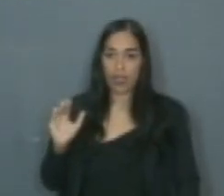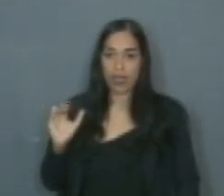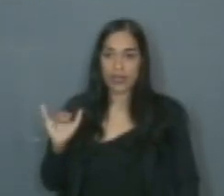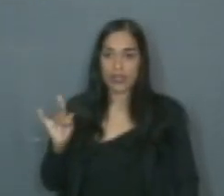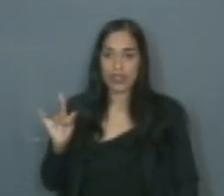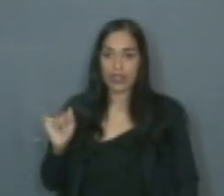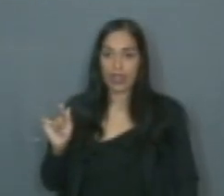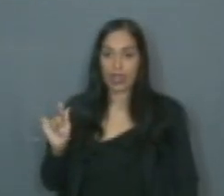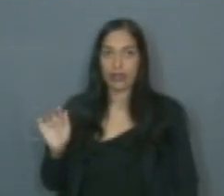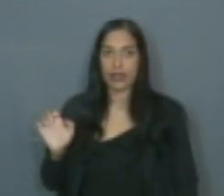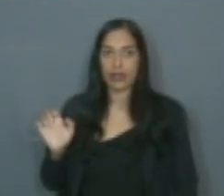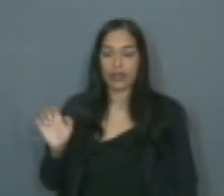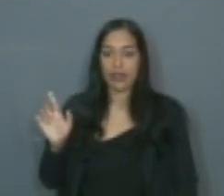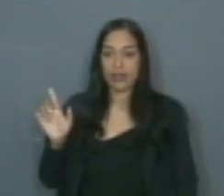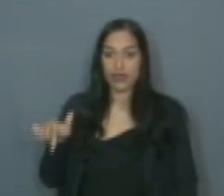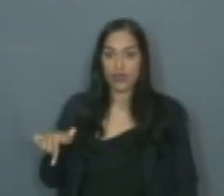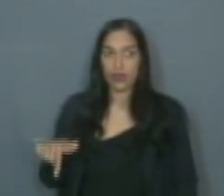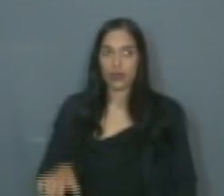é isso.